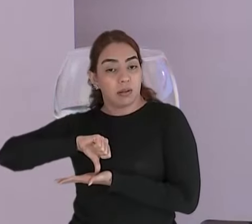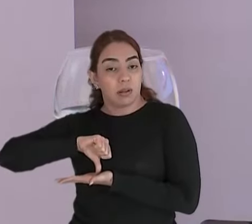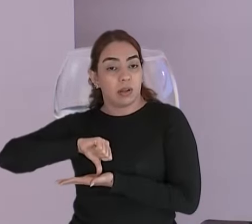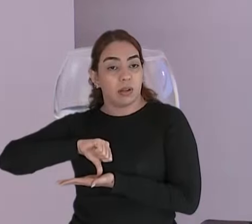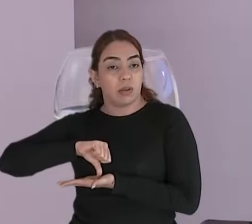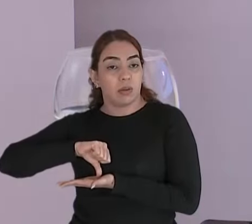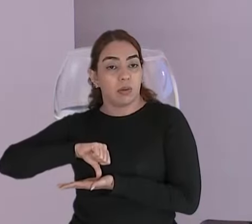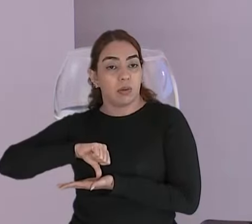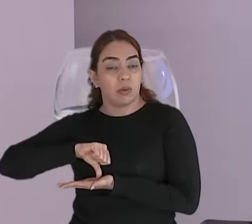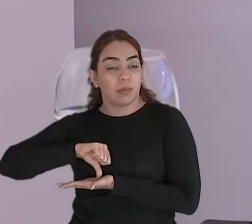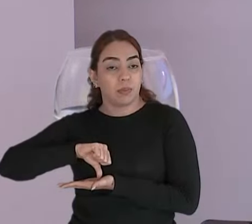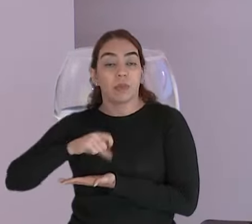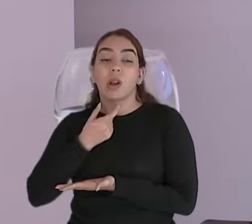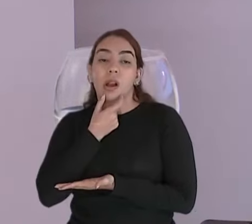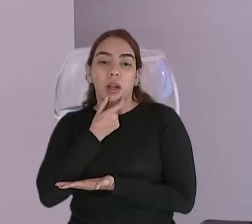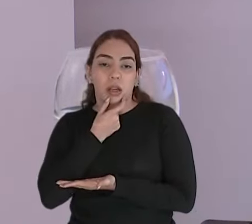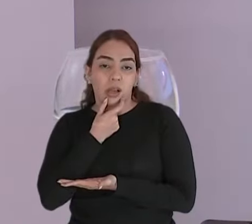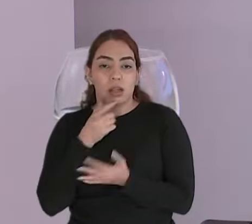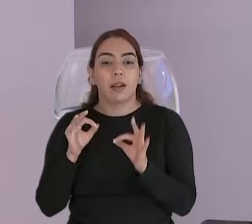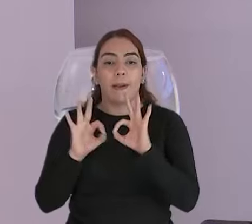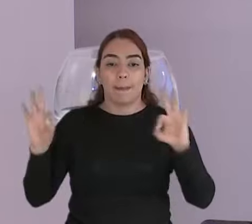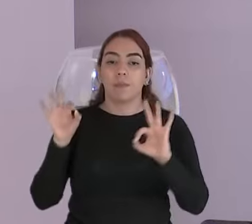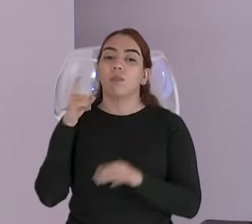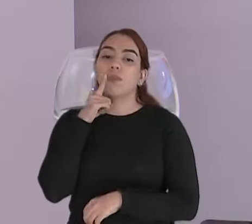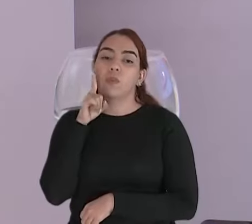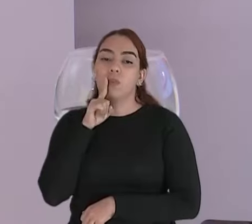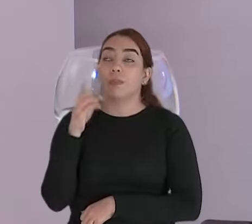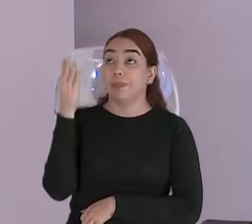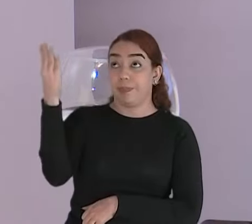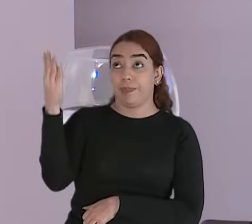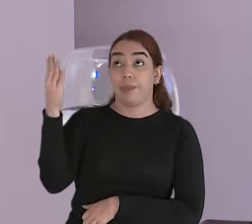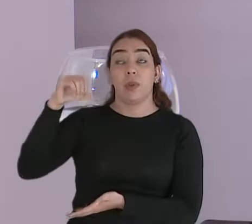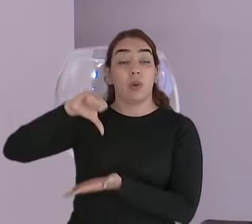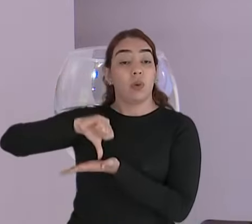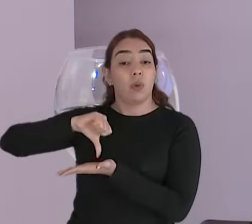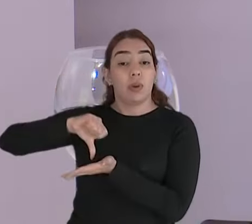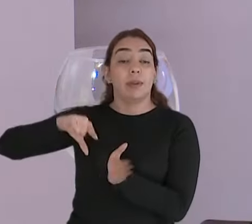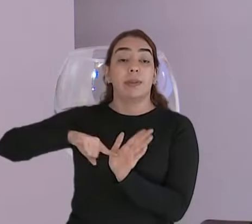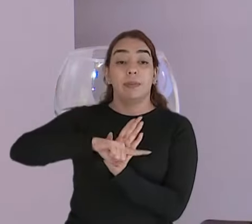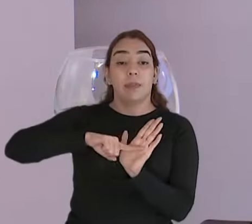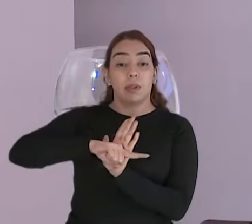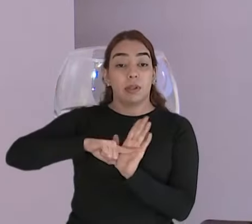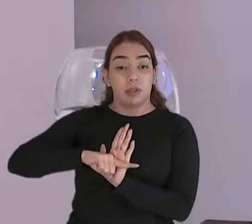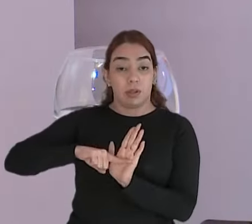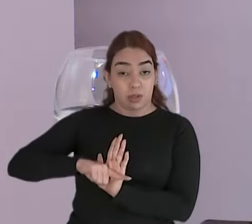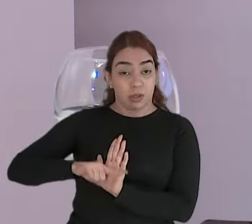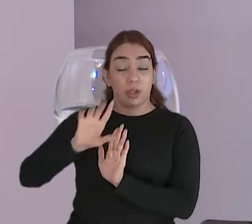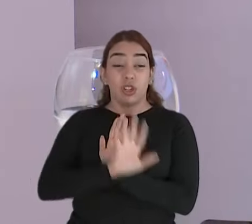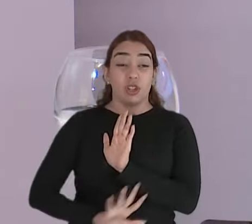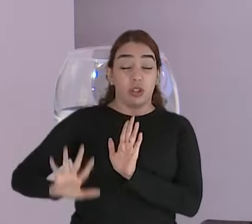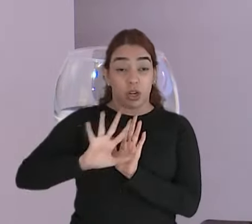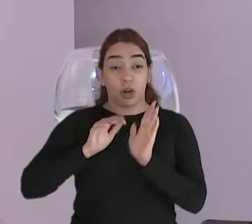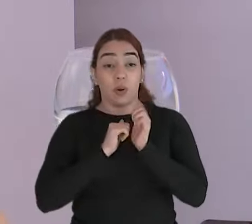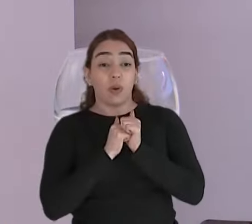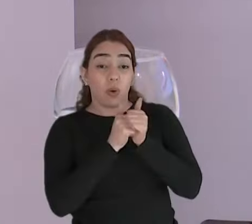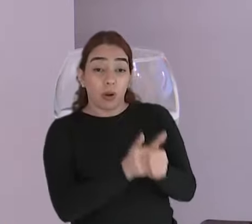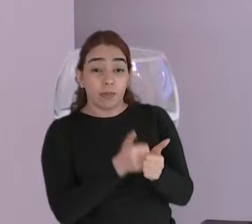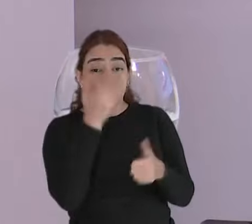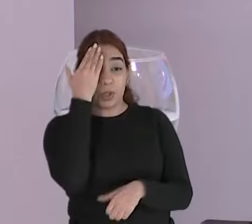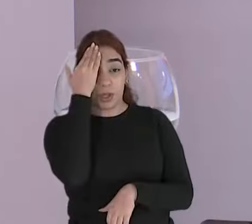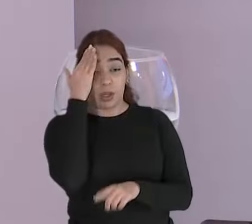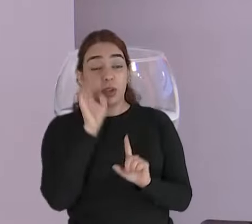for Disease Control nos Estados Unidos. E eles sempre fazem essa prevalência seguindo acompanhando, para ir acompanhando